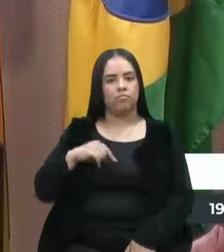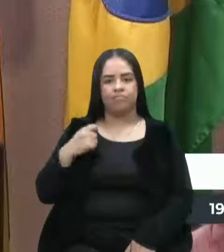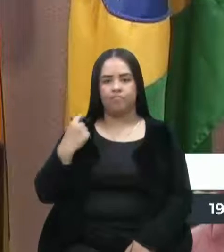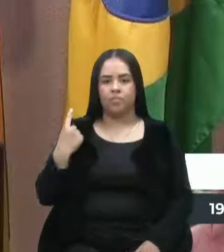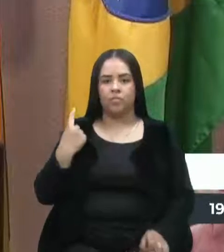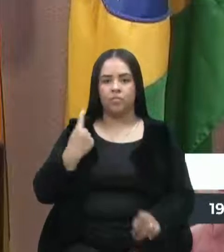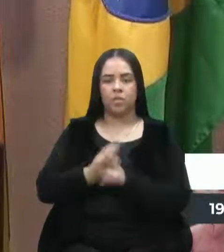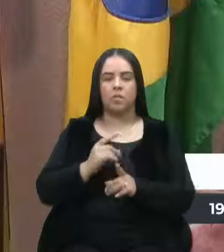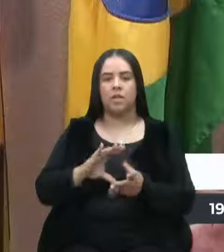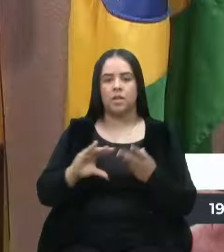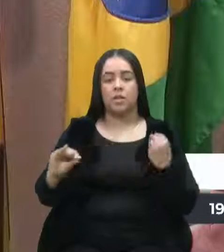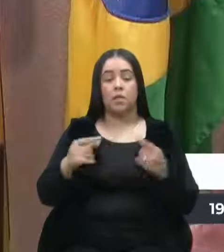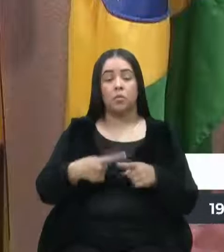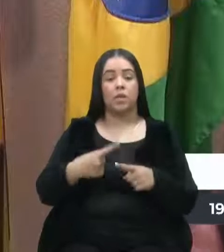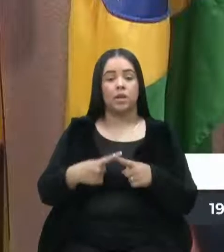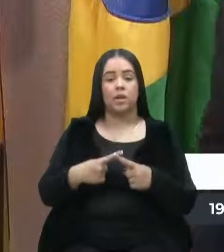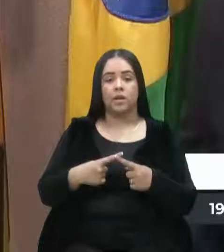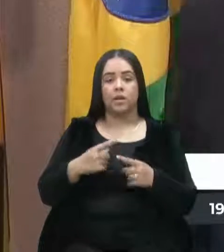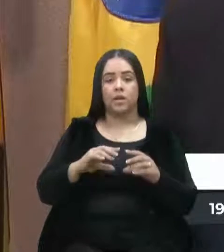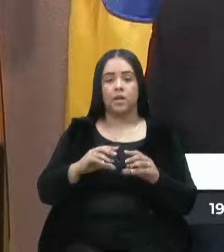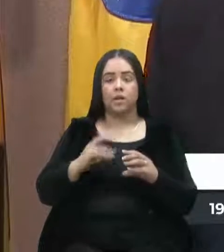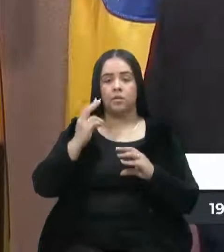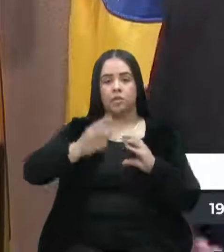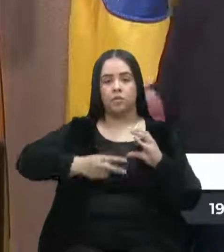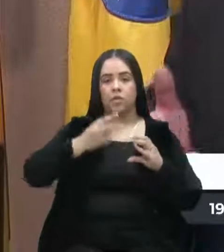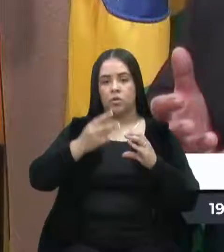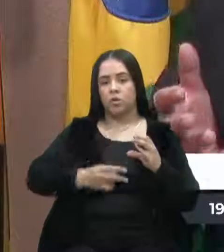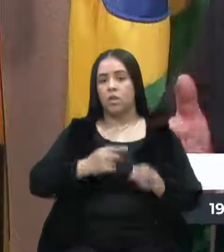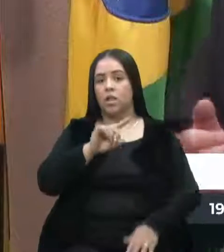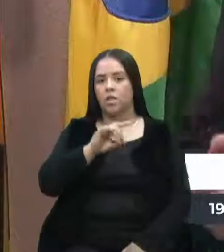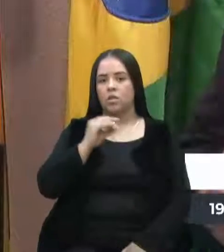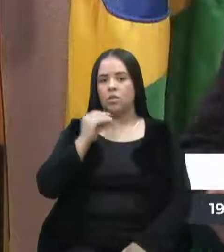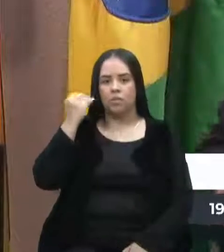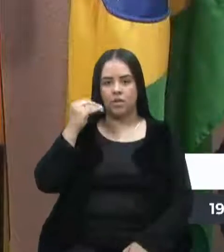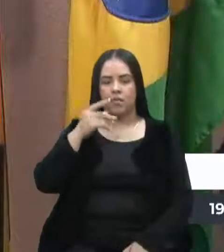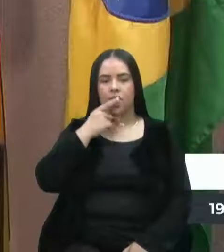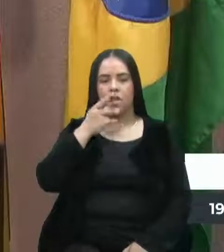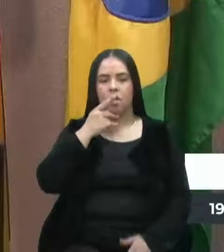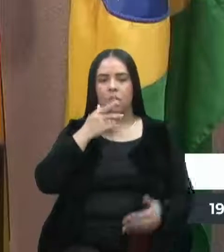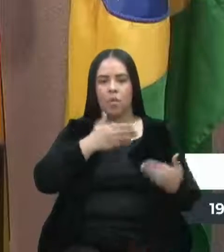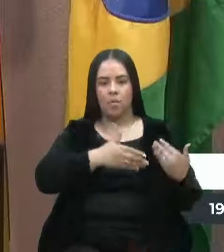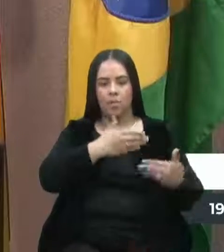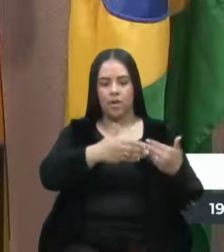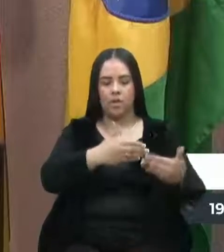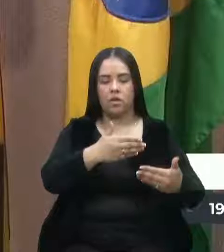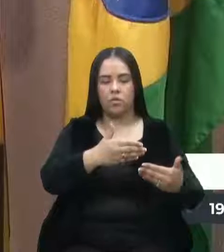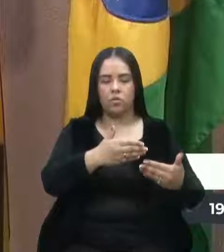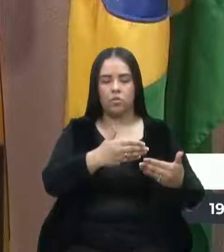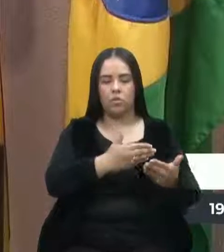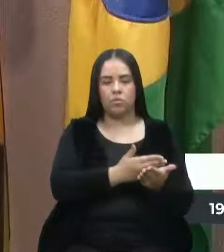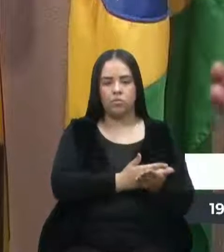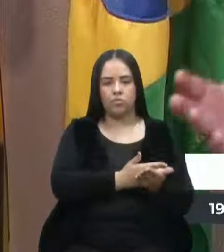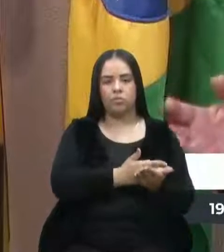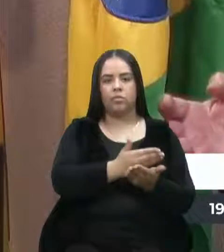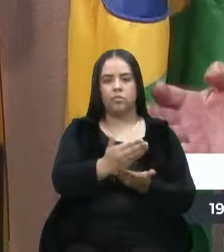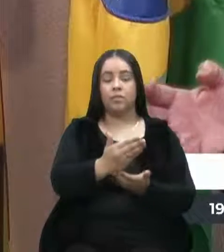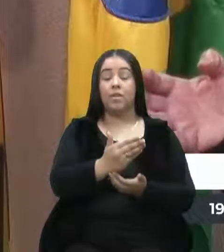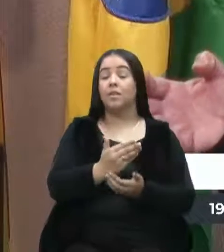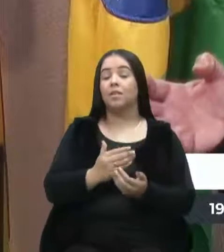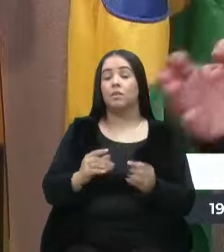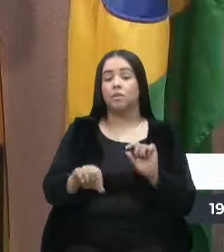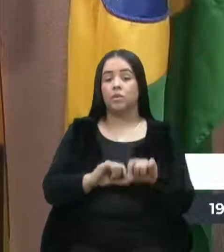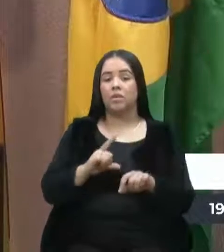por exemplo a câmara de Porto Alegre está discutindo o plano de carreira porque idade também enxerga a falência do sistema de saúde a